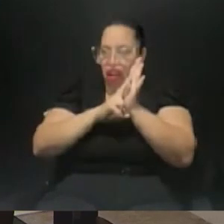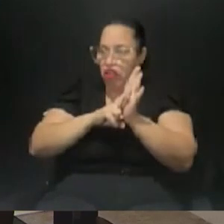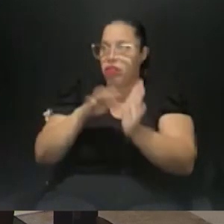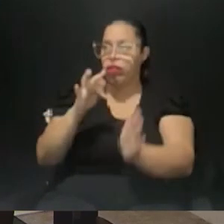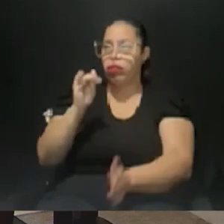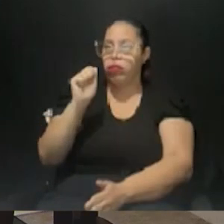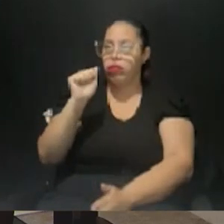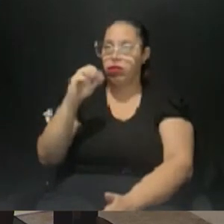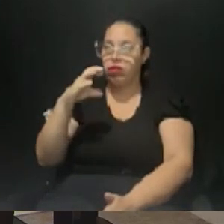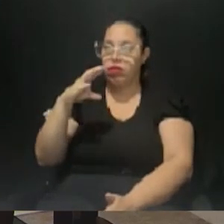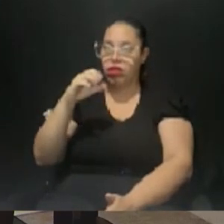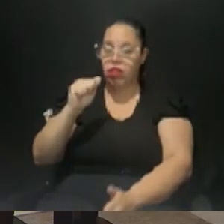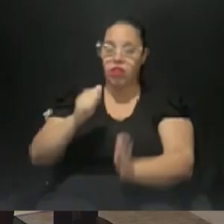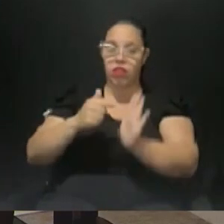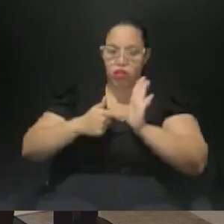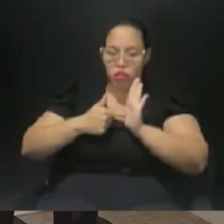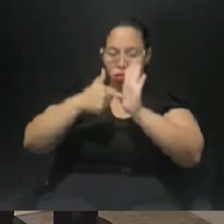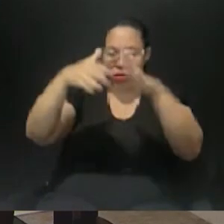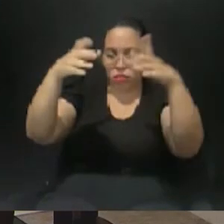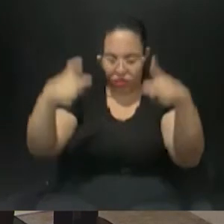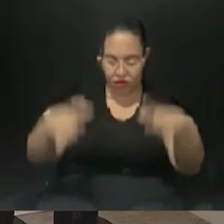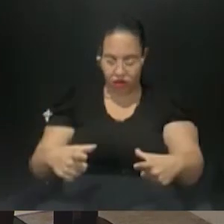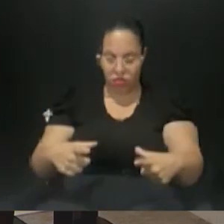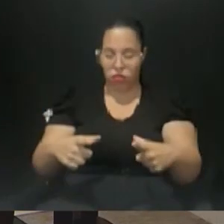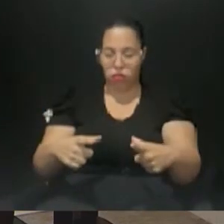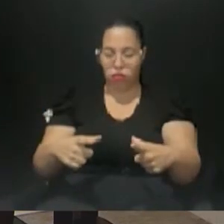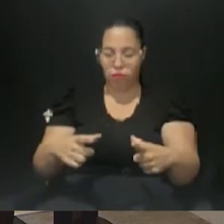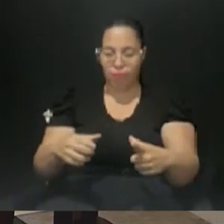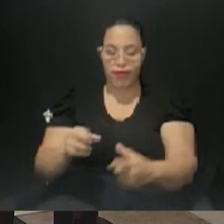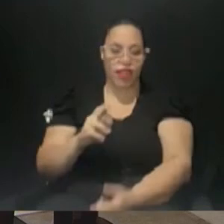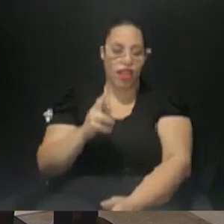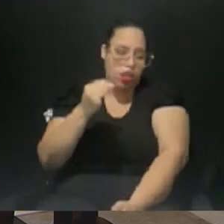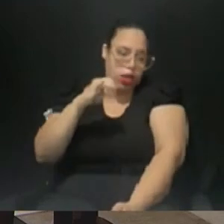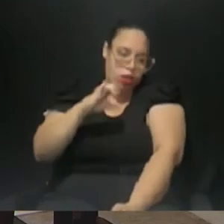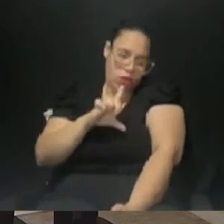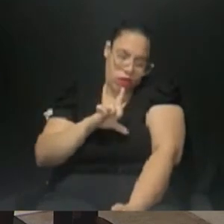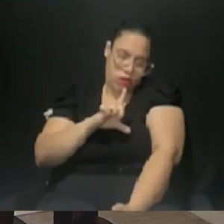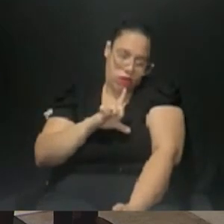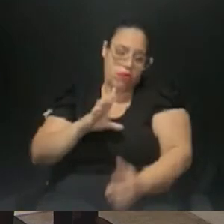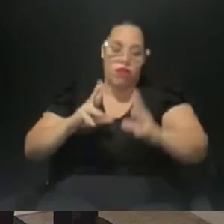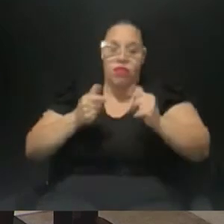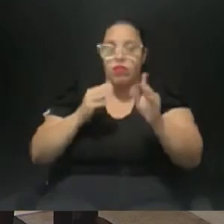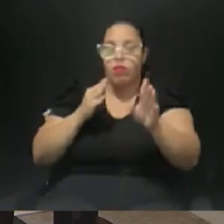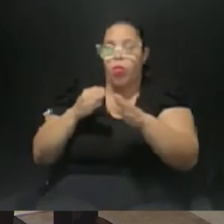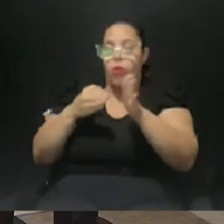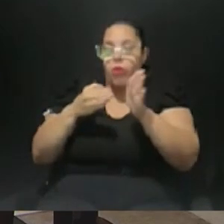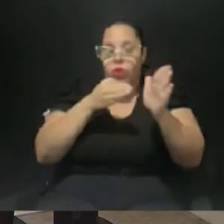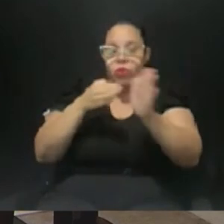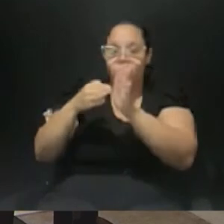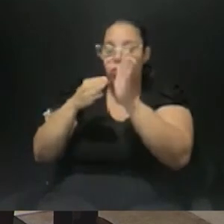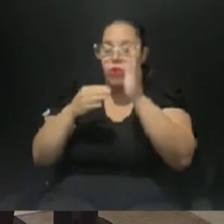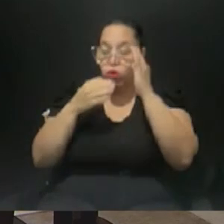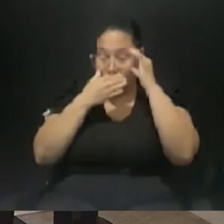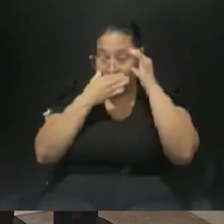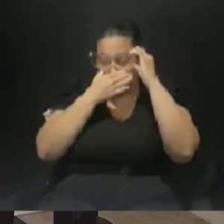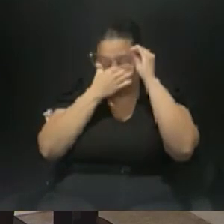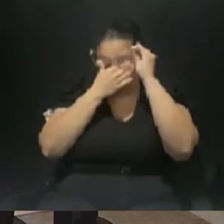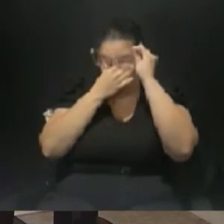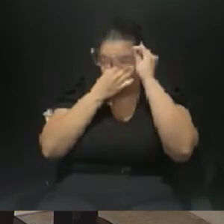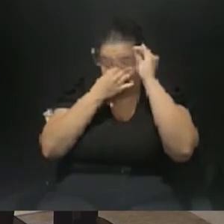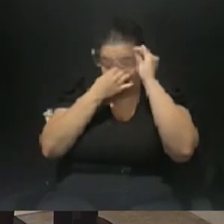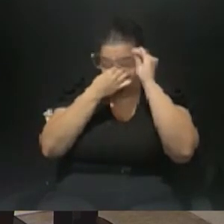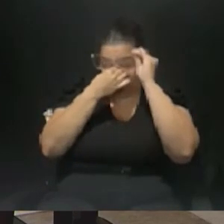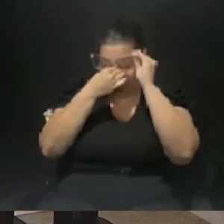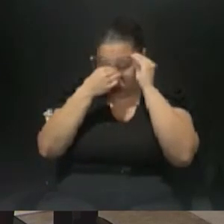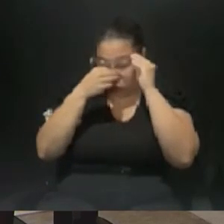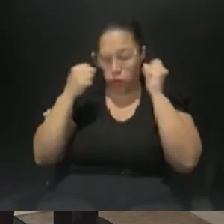tradicional da cidade, e todos que frequentam aqui podem comprovar tudo isso que eu estou dizendo. Então,